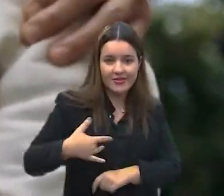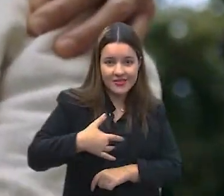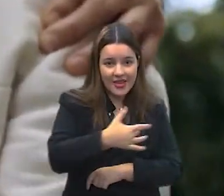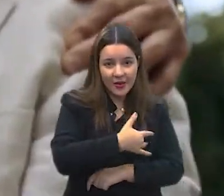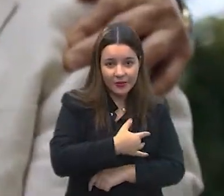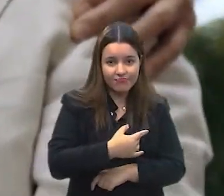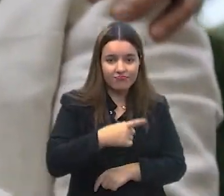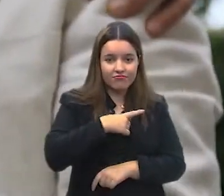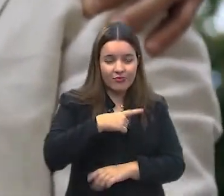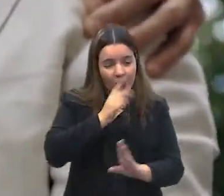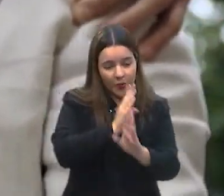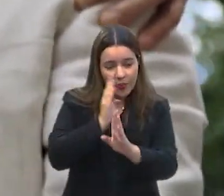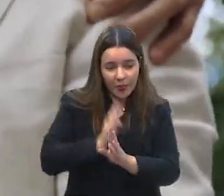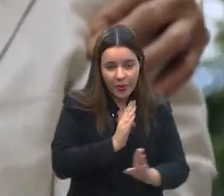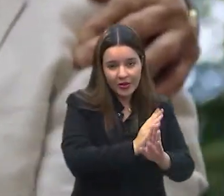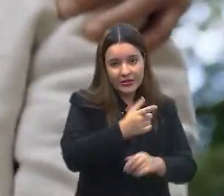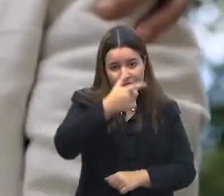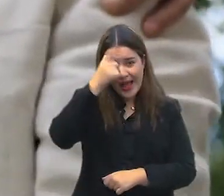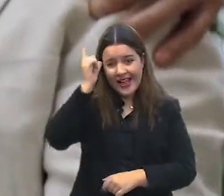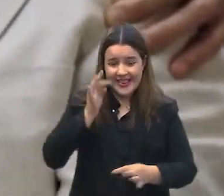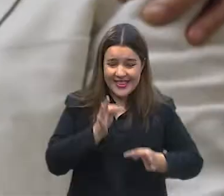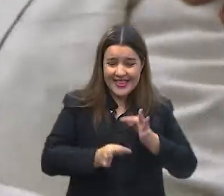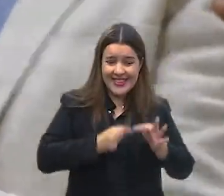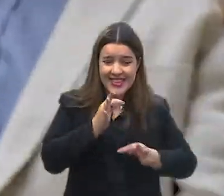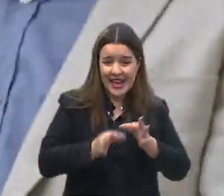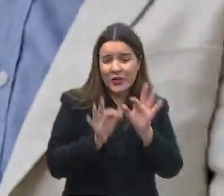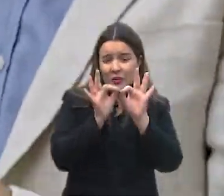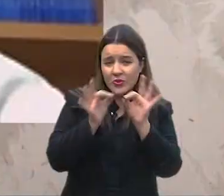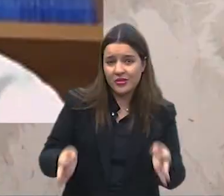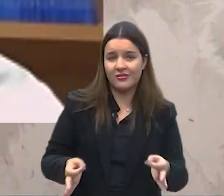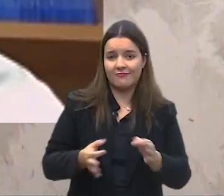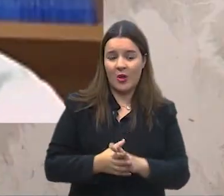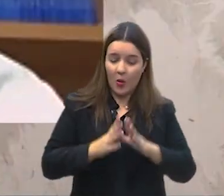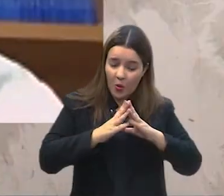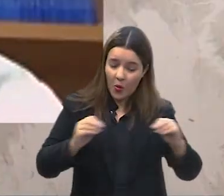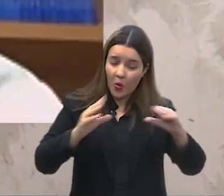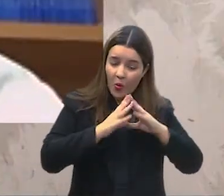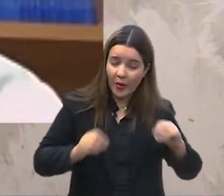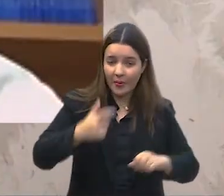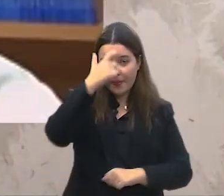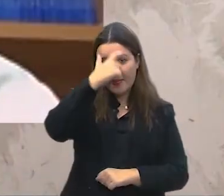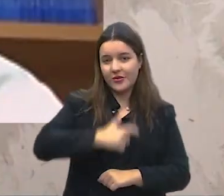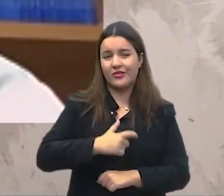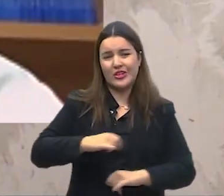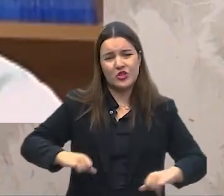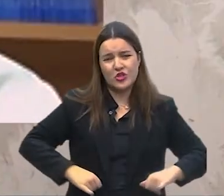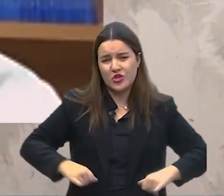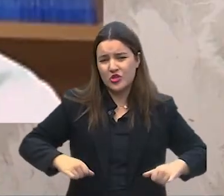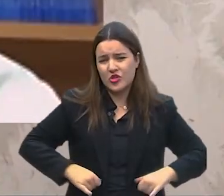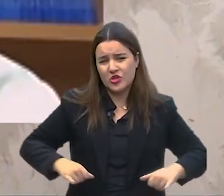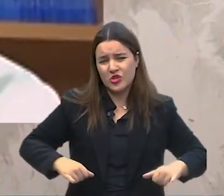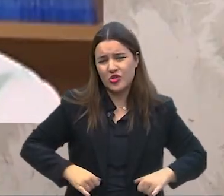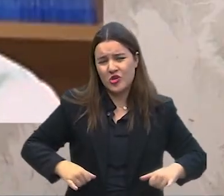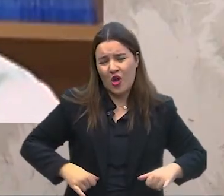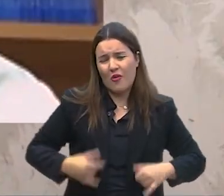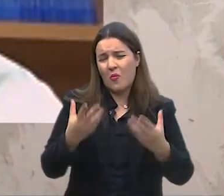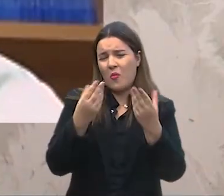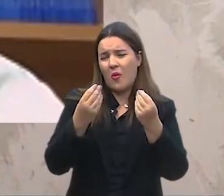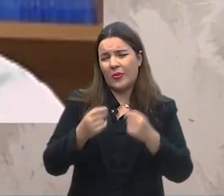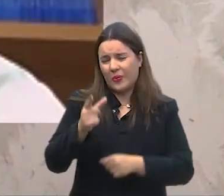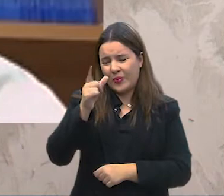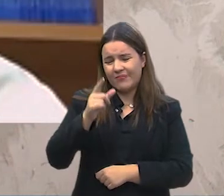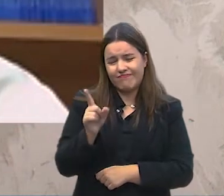e tratamentos cada vez menos agressivos, de forma a curar os pacientes sem que eles sofram sequelas maiores